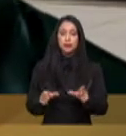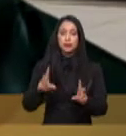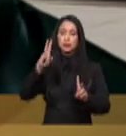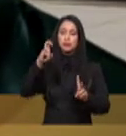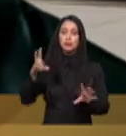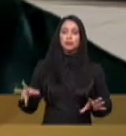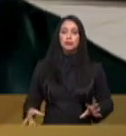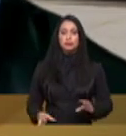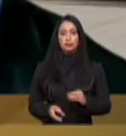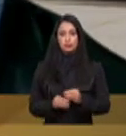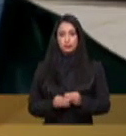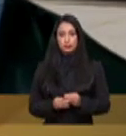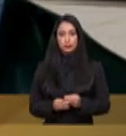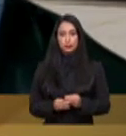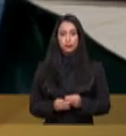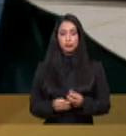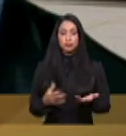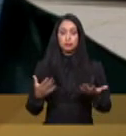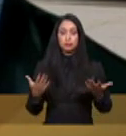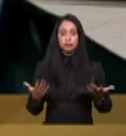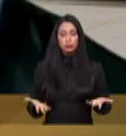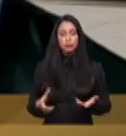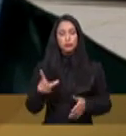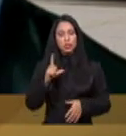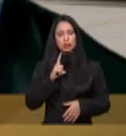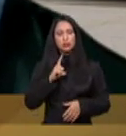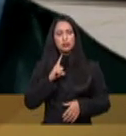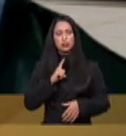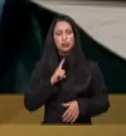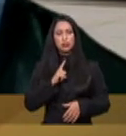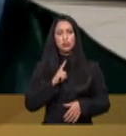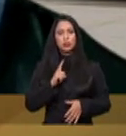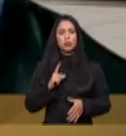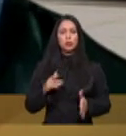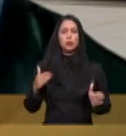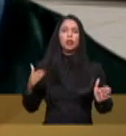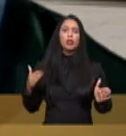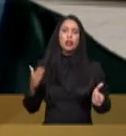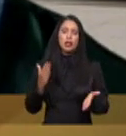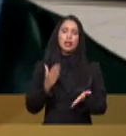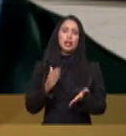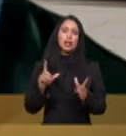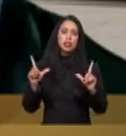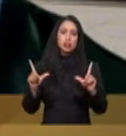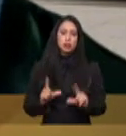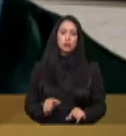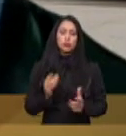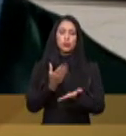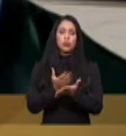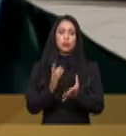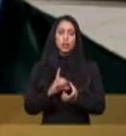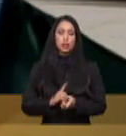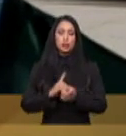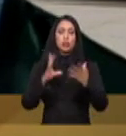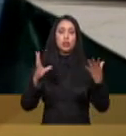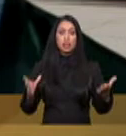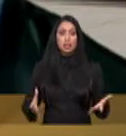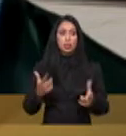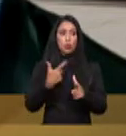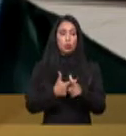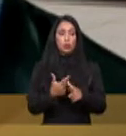citação. Nesse cenário, temos como recessão democrática e crise da democracia,